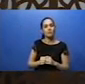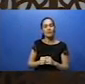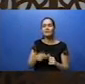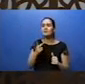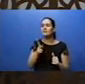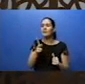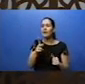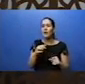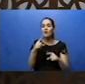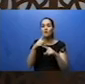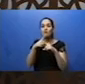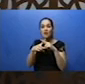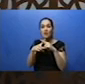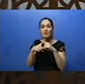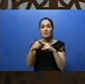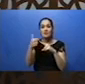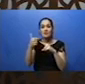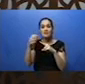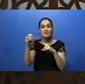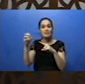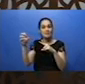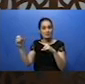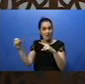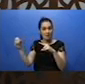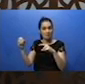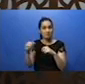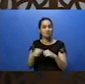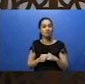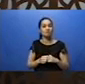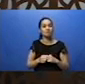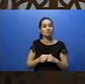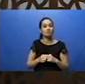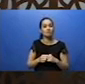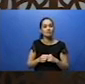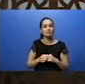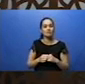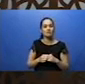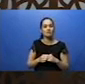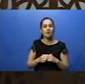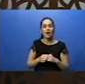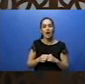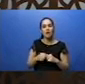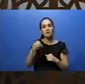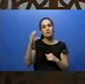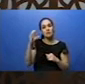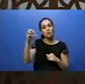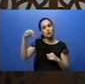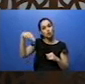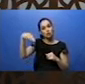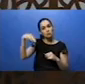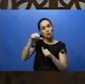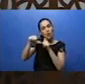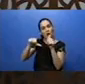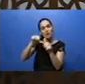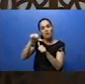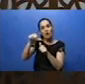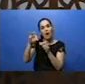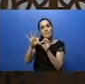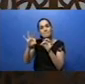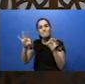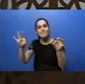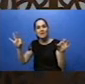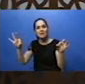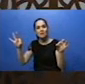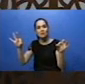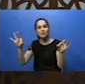100. Agora, de centímetro para metro, eu divido por 100, que é o caso aqui, né? Está em